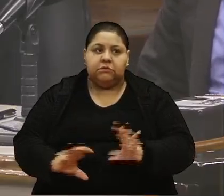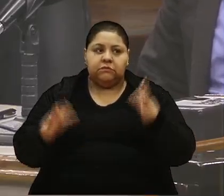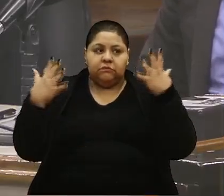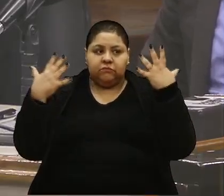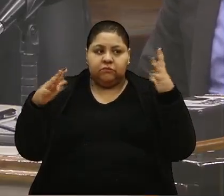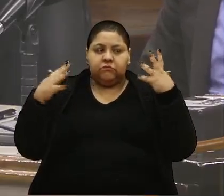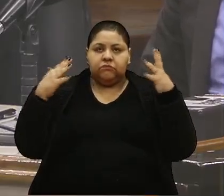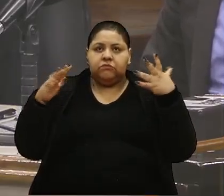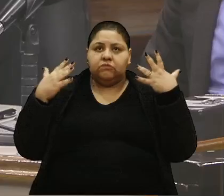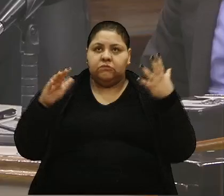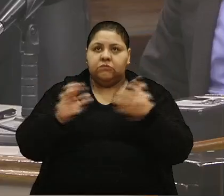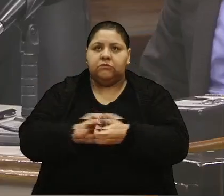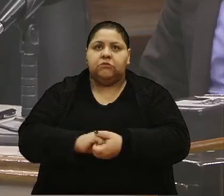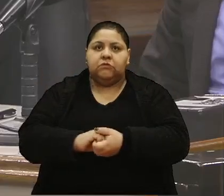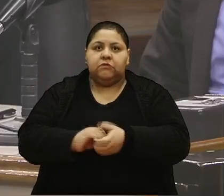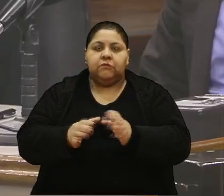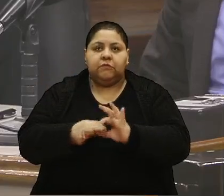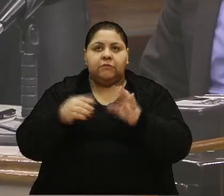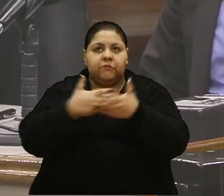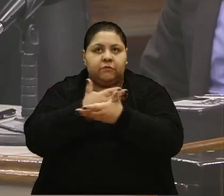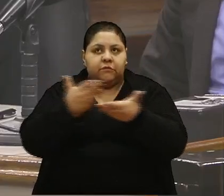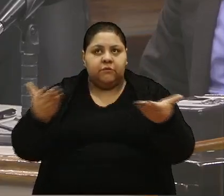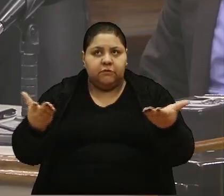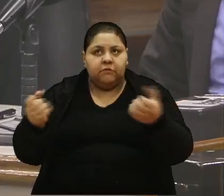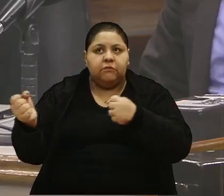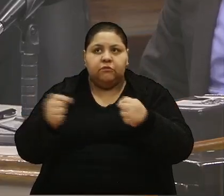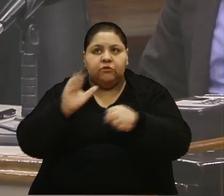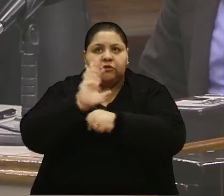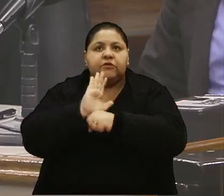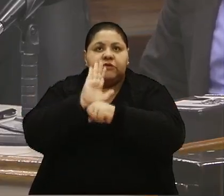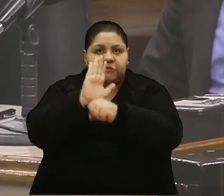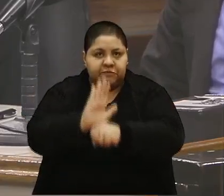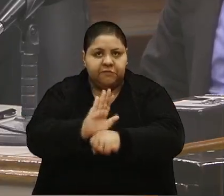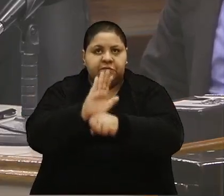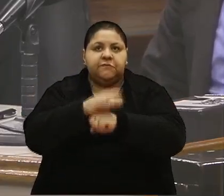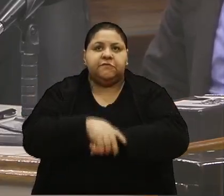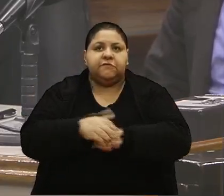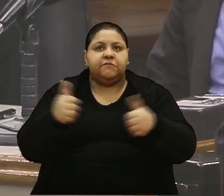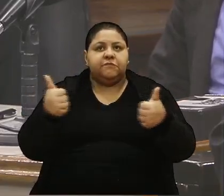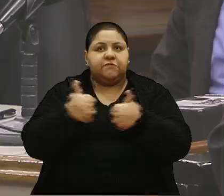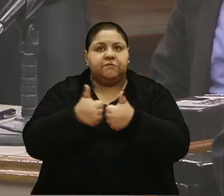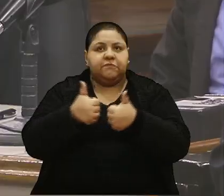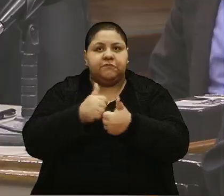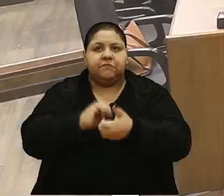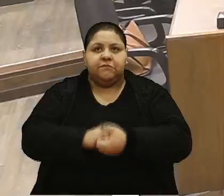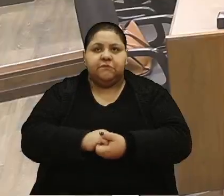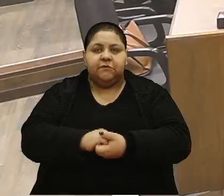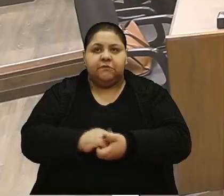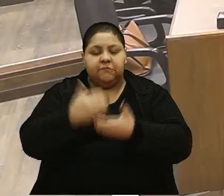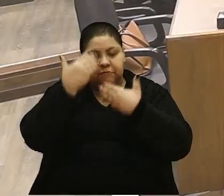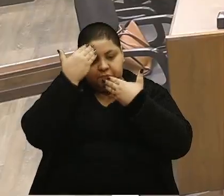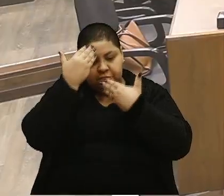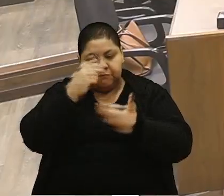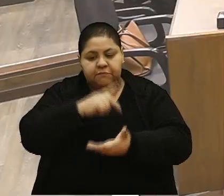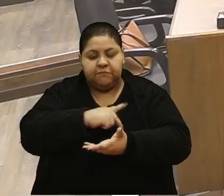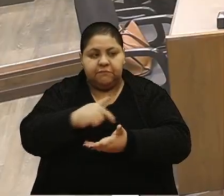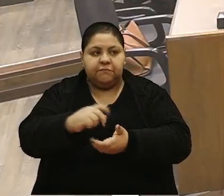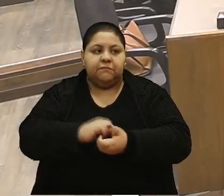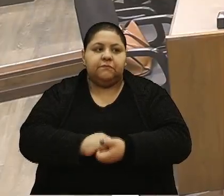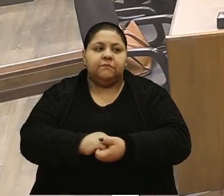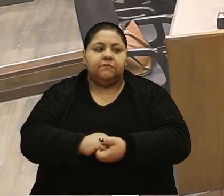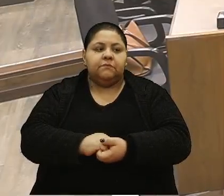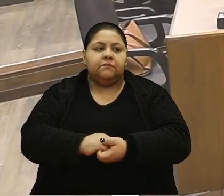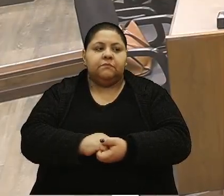parabéns e me colocar à disposição também para o que nós puder ajudar e servir. Tamo junto, pastor Mauro. Obrigado, presidente. Obrigado,